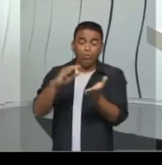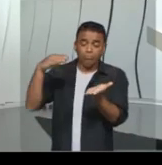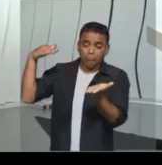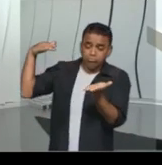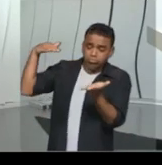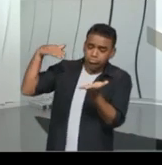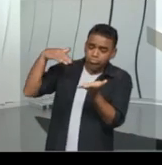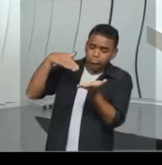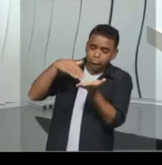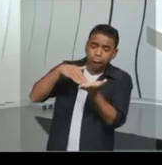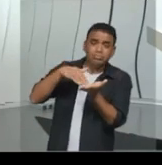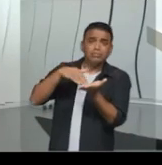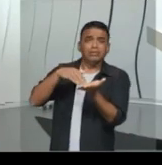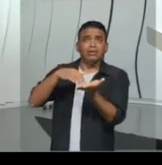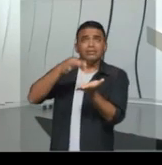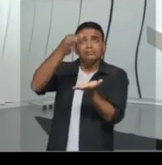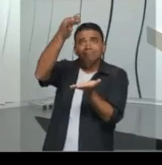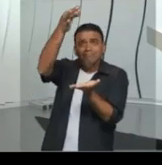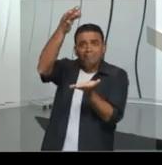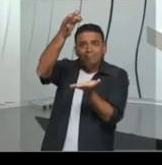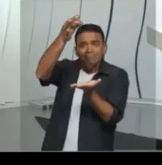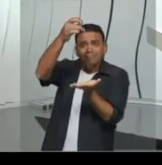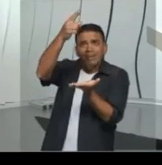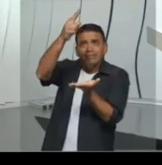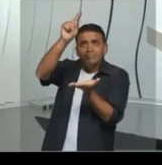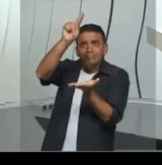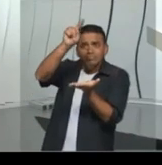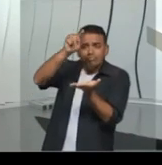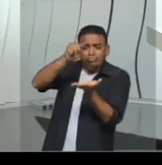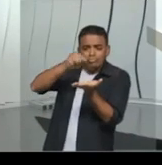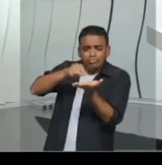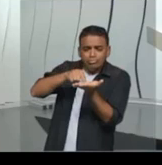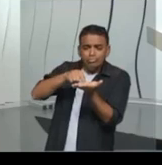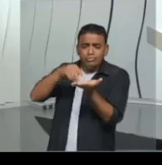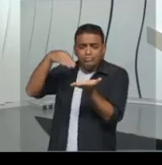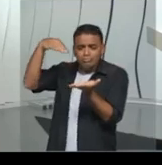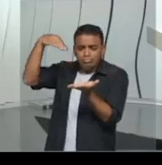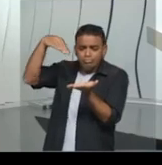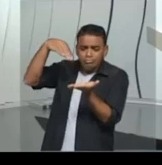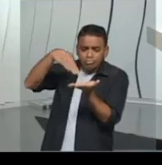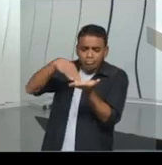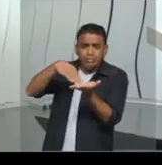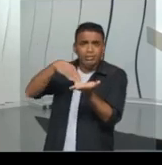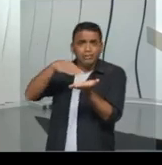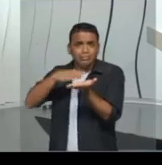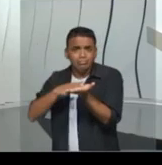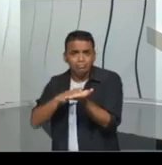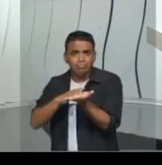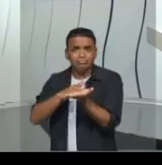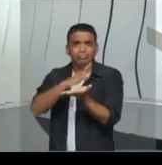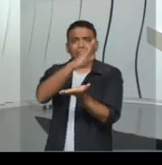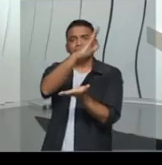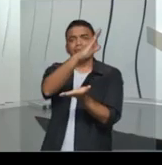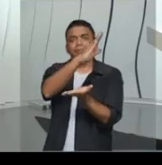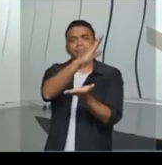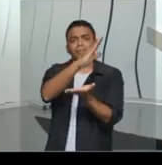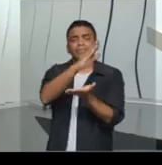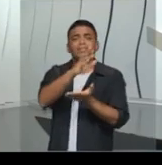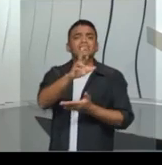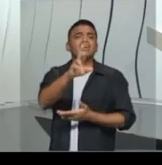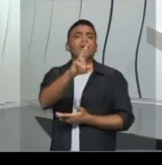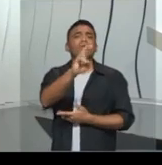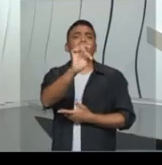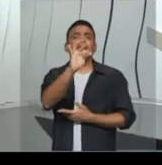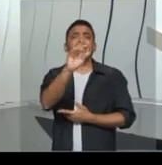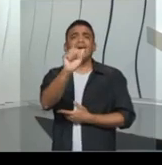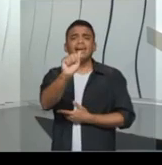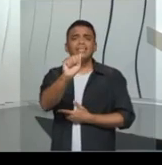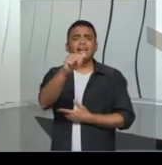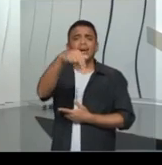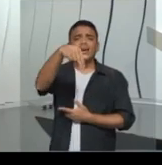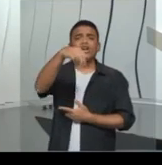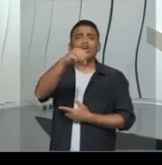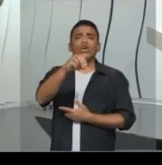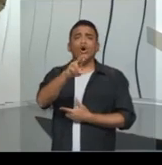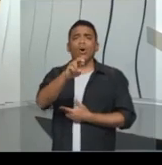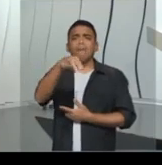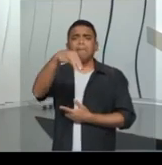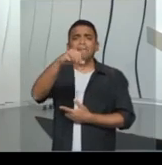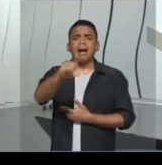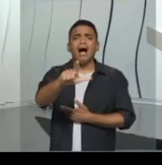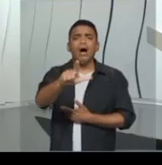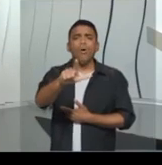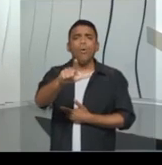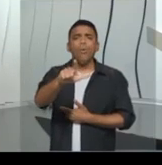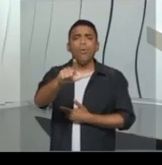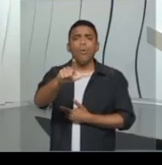incidente e a reta perpendicular. Essa reta perpendicular tem o nome de reta normal à superfície, que quer